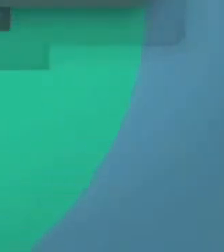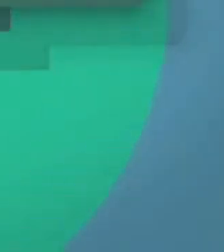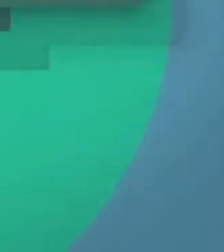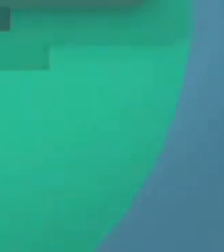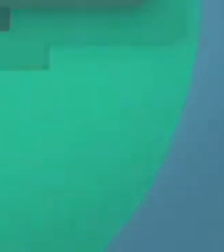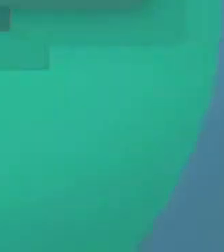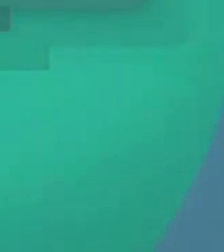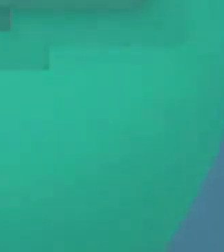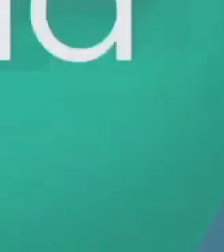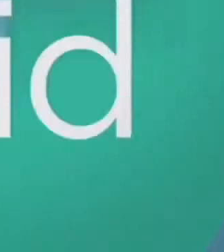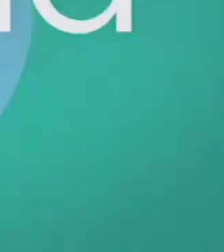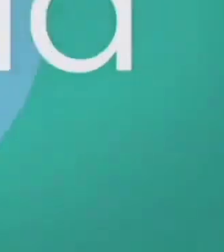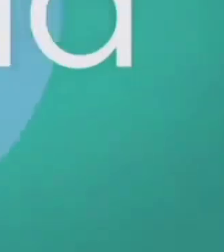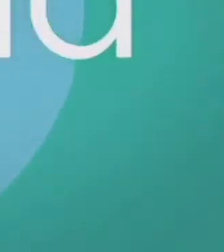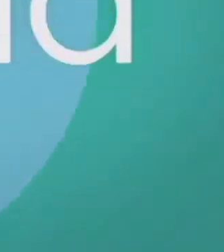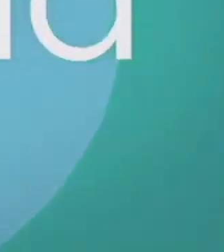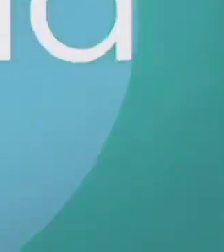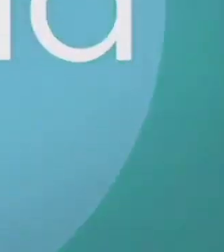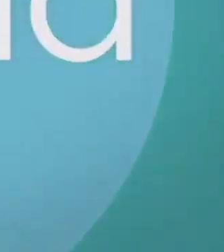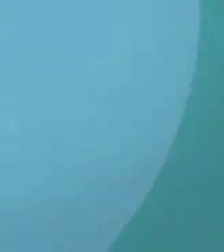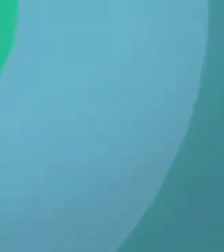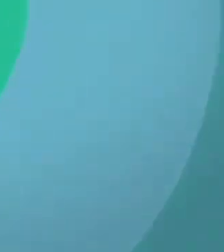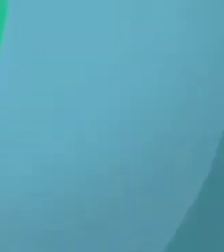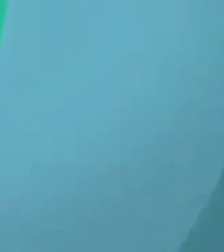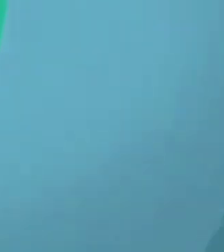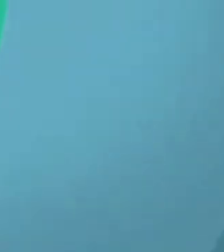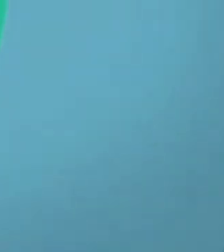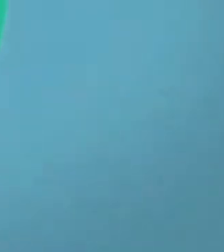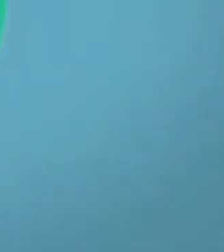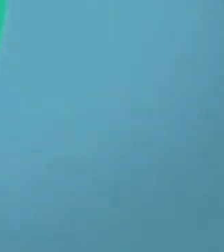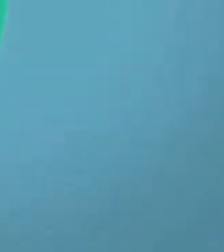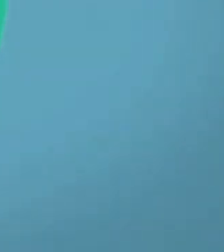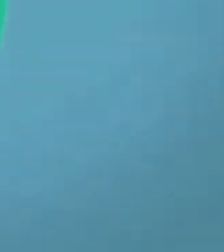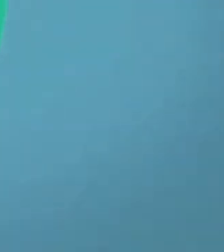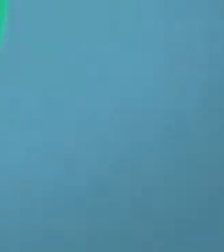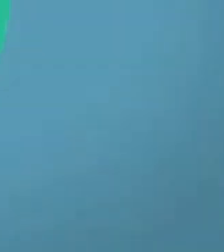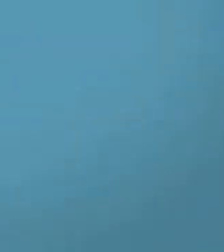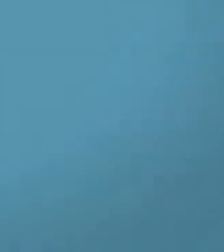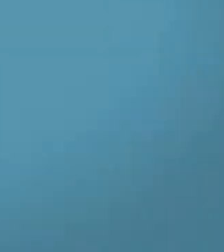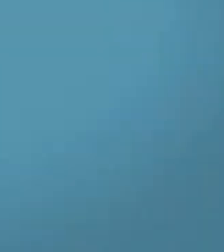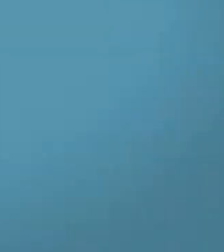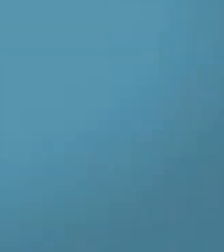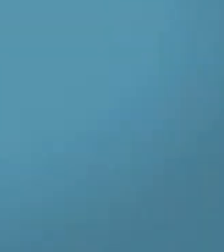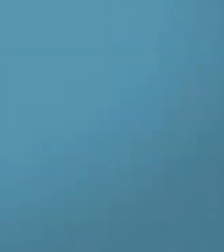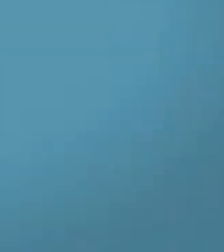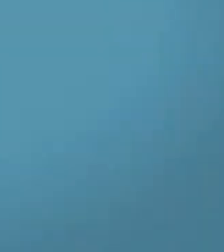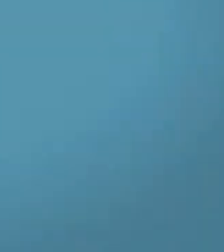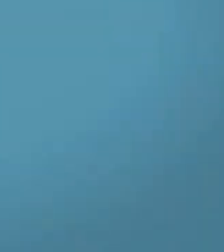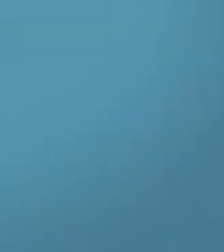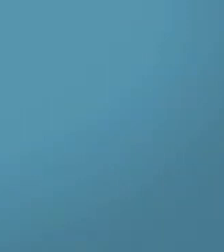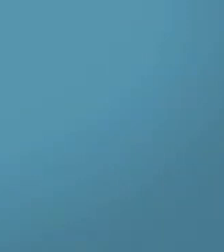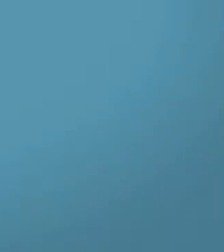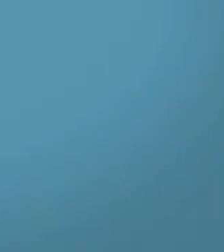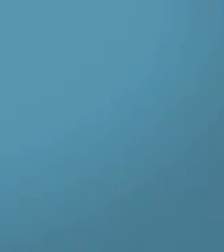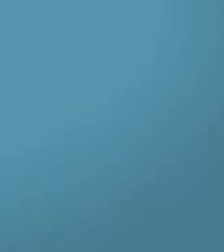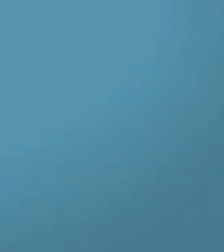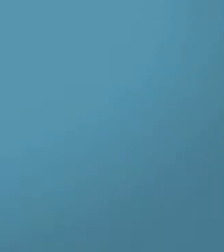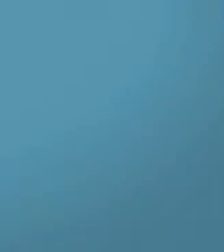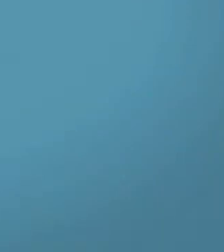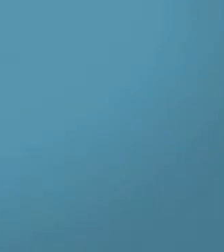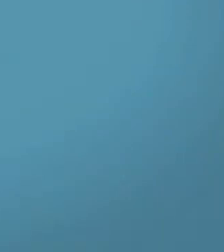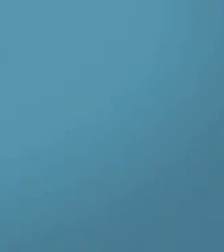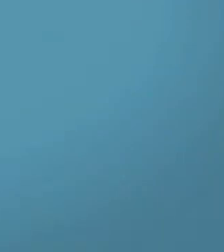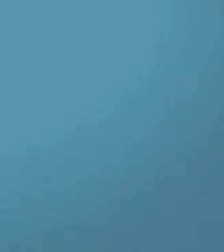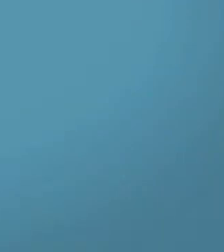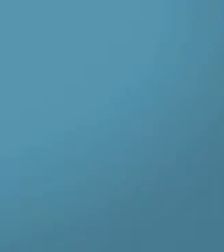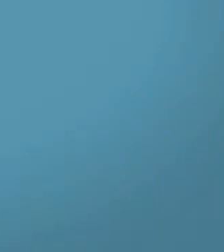Agora, se o seu celular for Android, é só seguir os próximos 4 passos. Passo 1. Toque em Play Store no seu